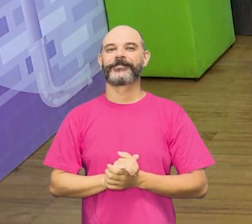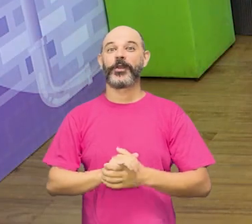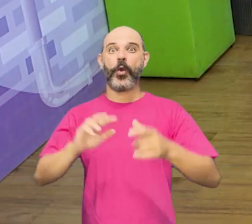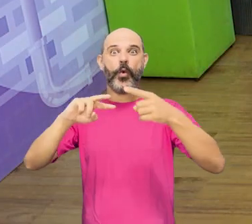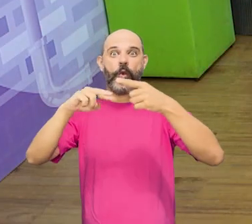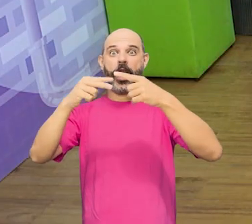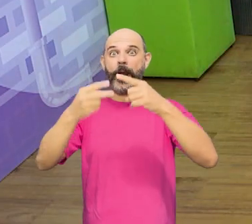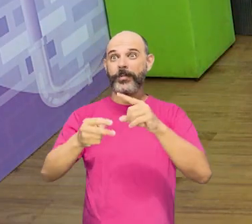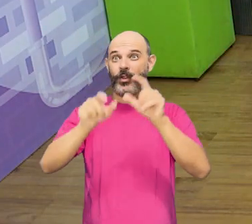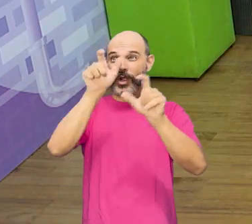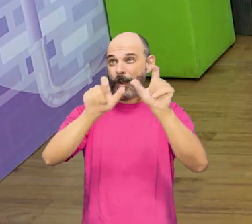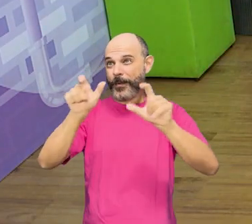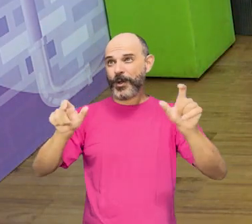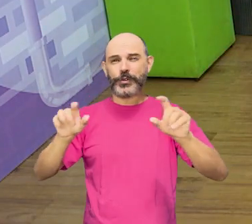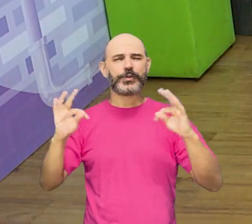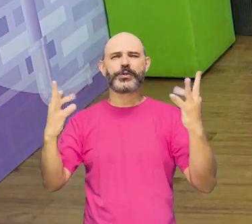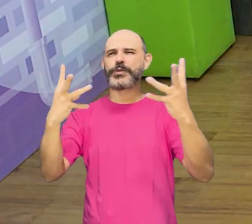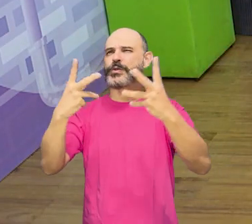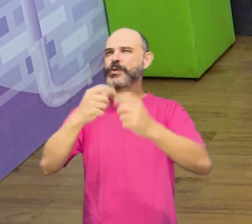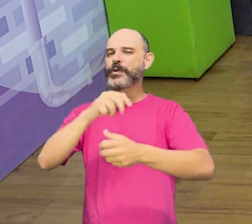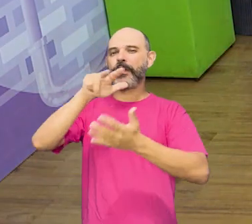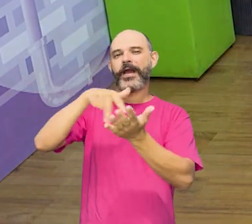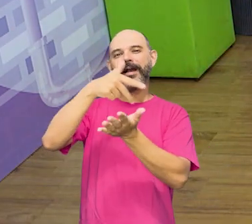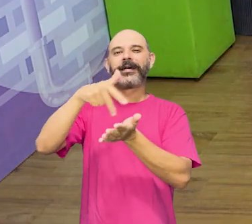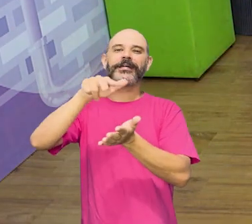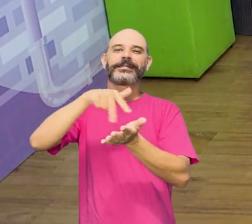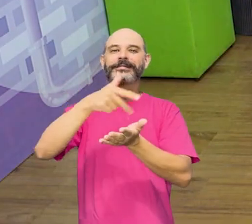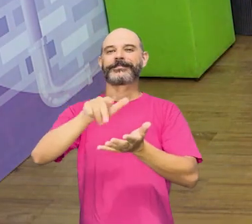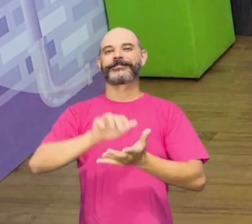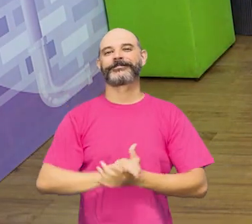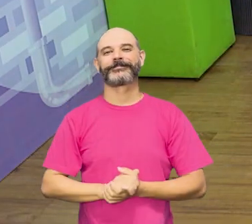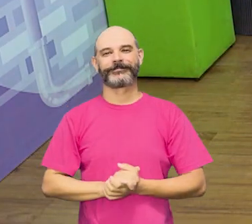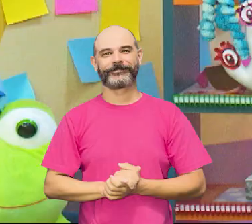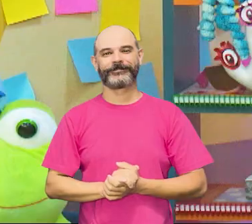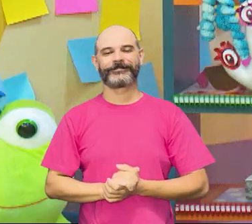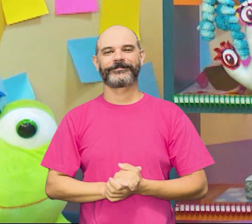O laboratório inteiro dança!